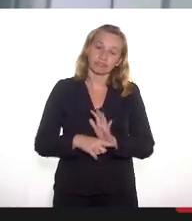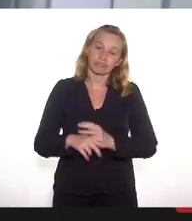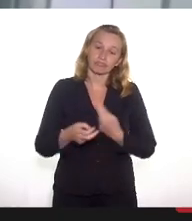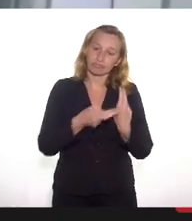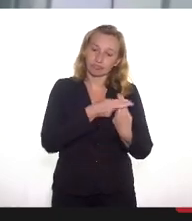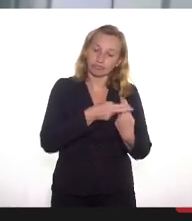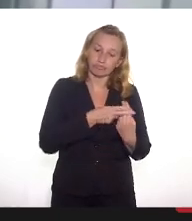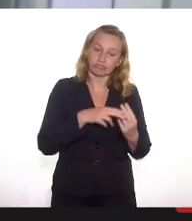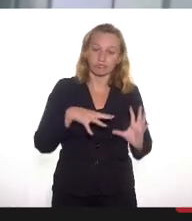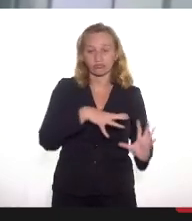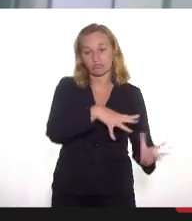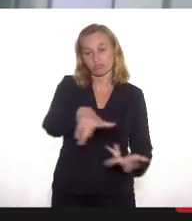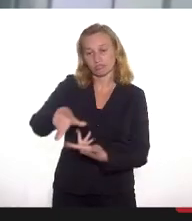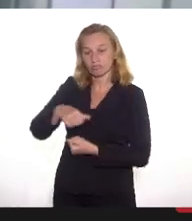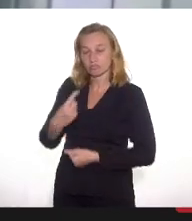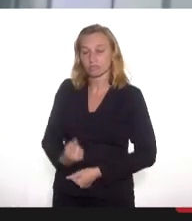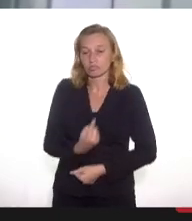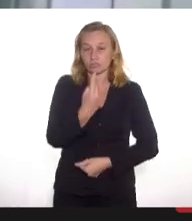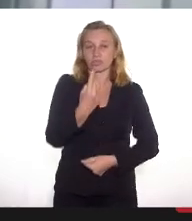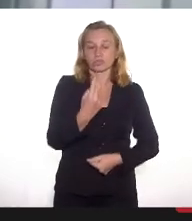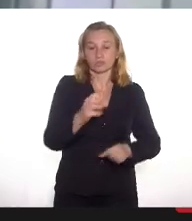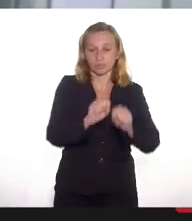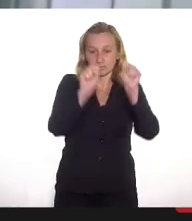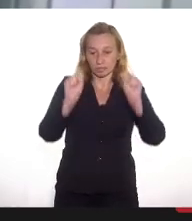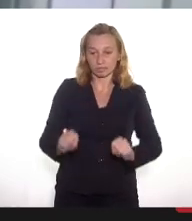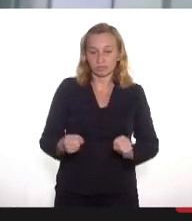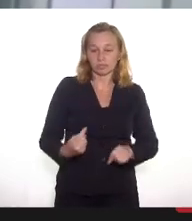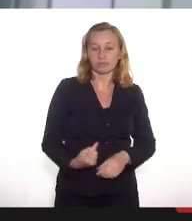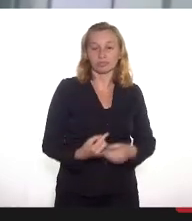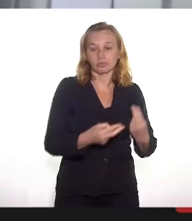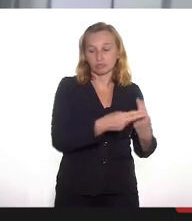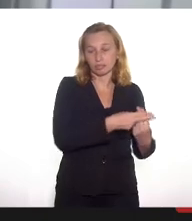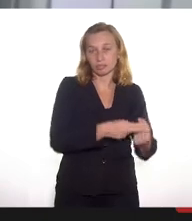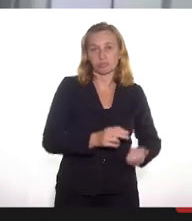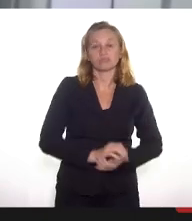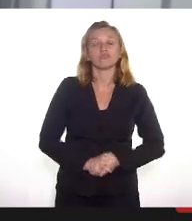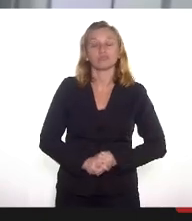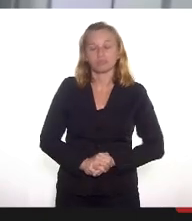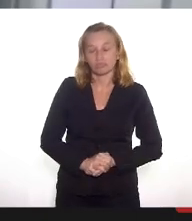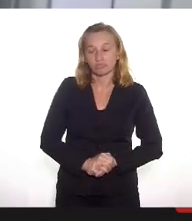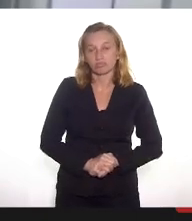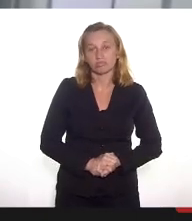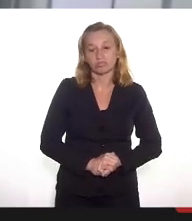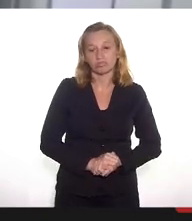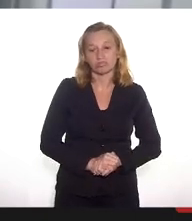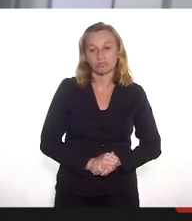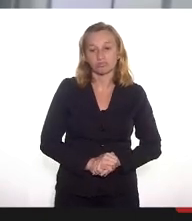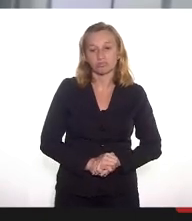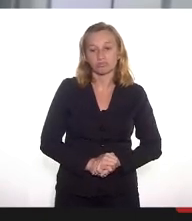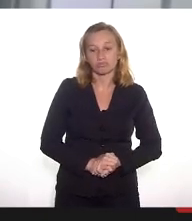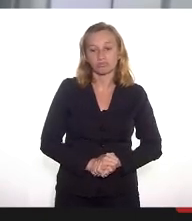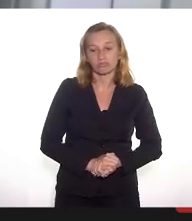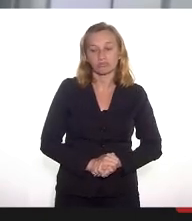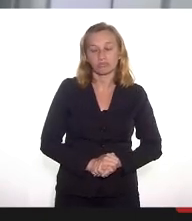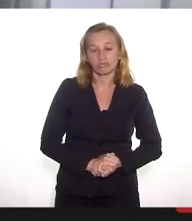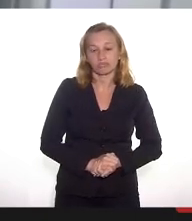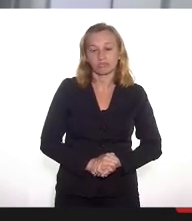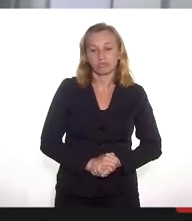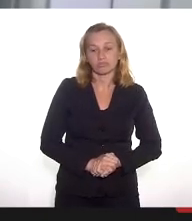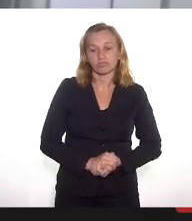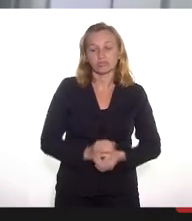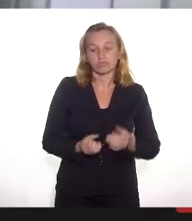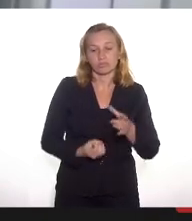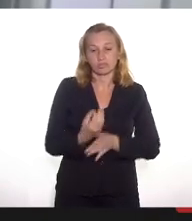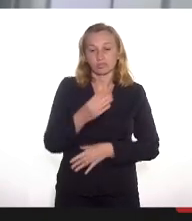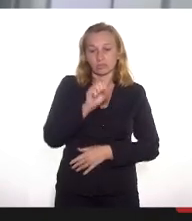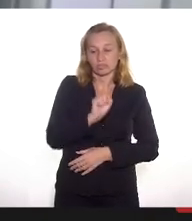não é no planeta o problema de saúde no pote da magnitude que o sistema de saúde é filho da construção de